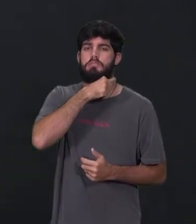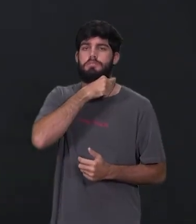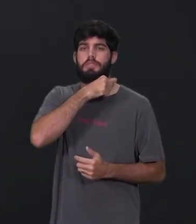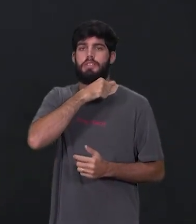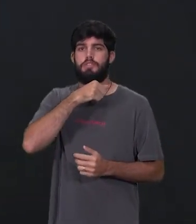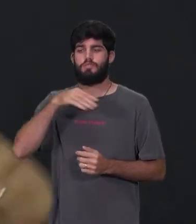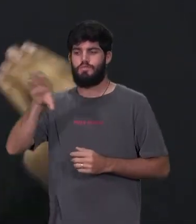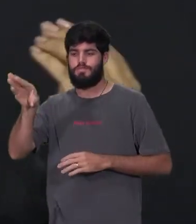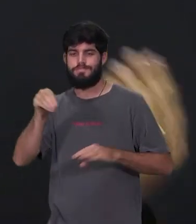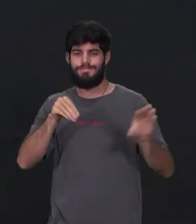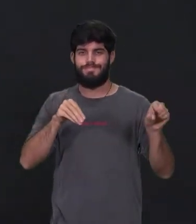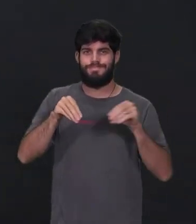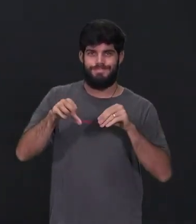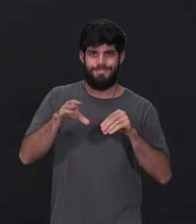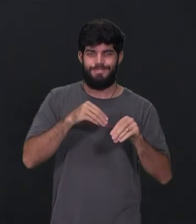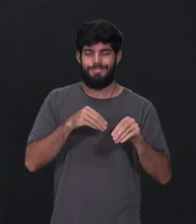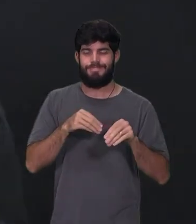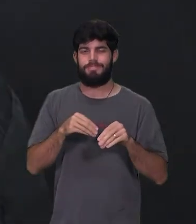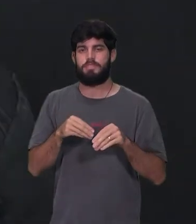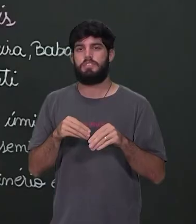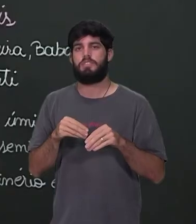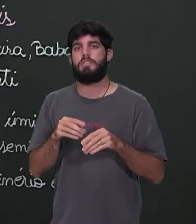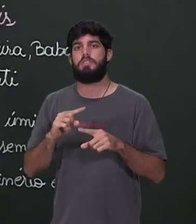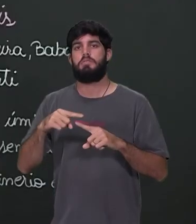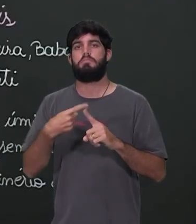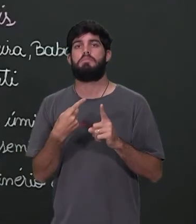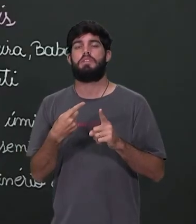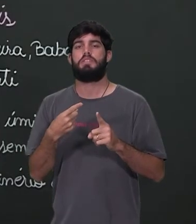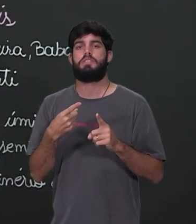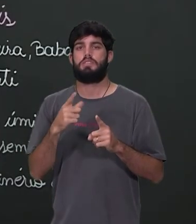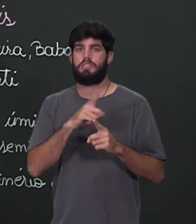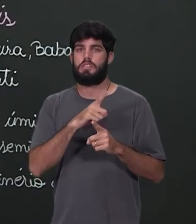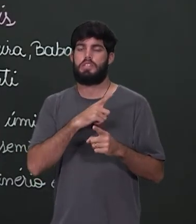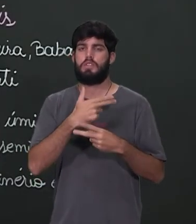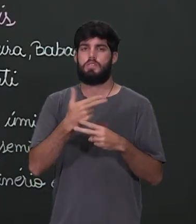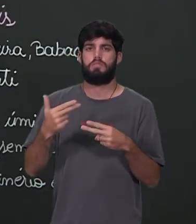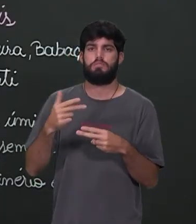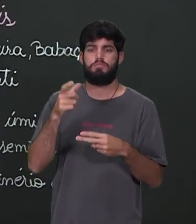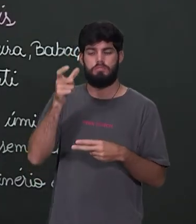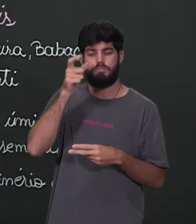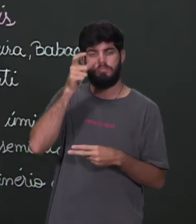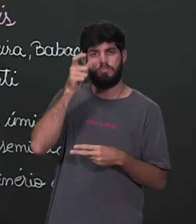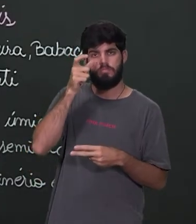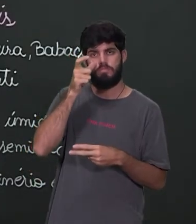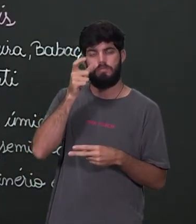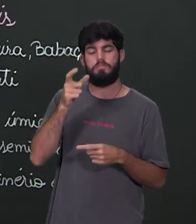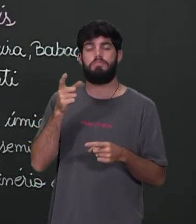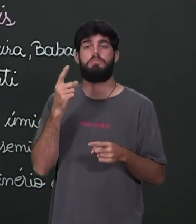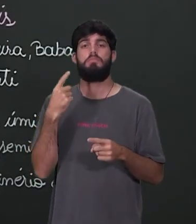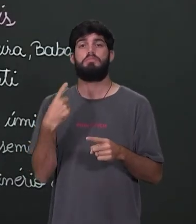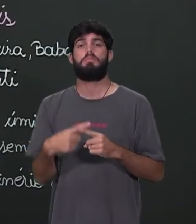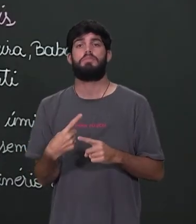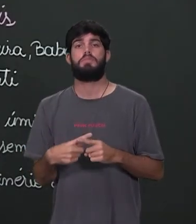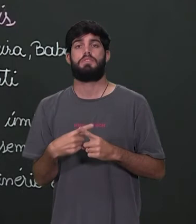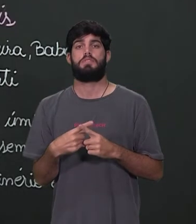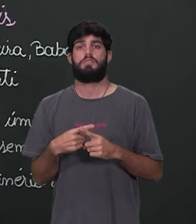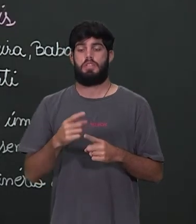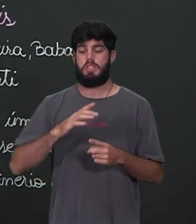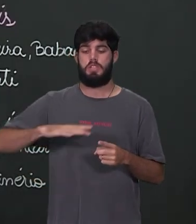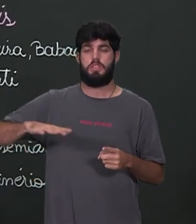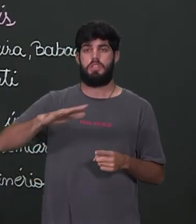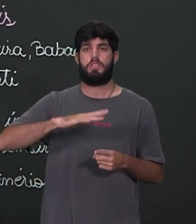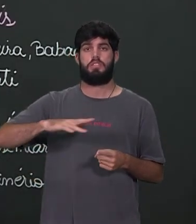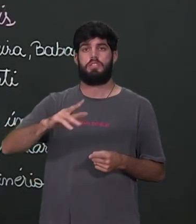área de transição, tem essa vegetação exclusiva, ela tem uma coisa interessante também, que justamente pela sua posição, ela vai